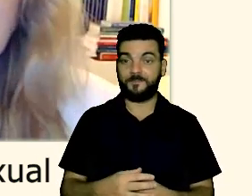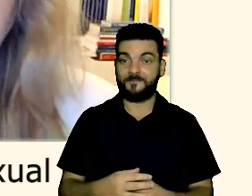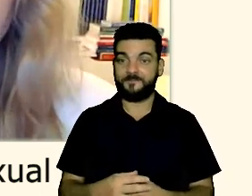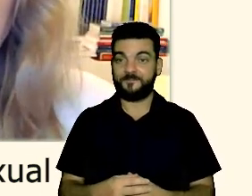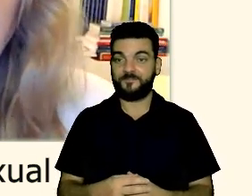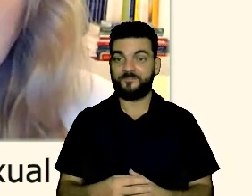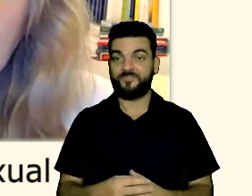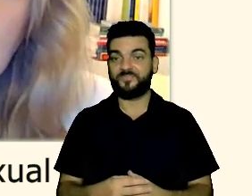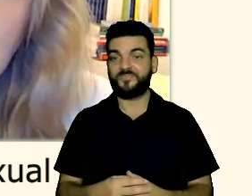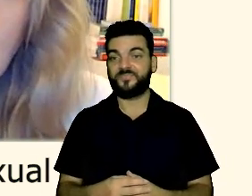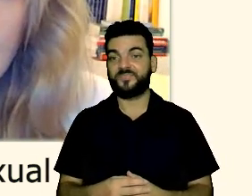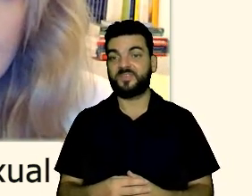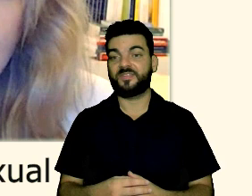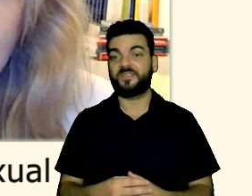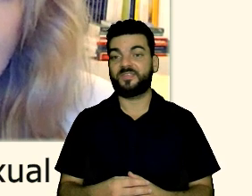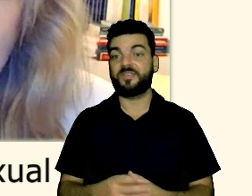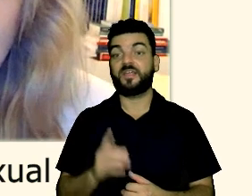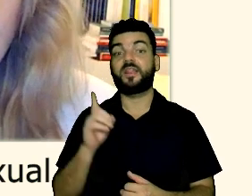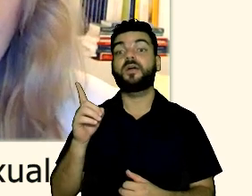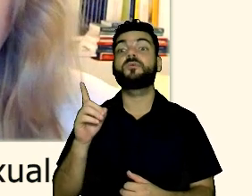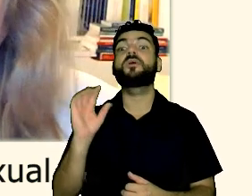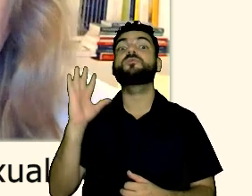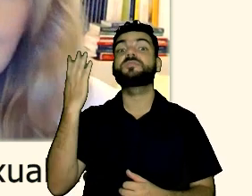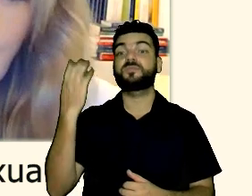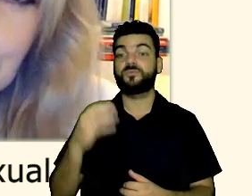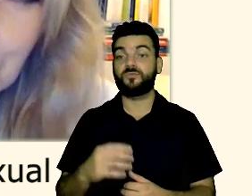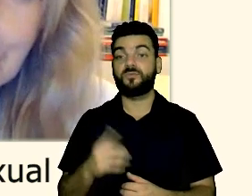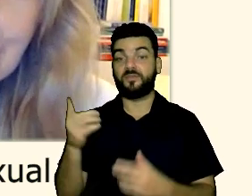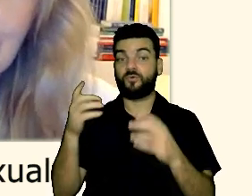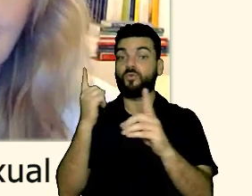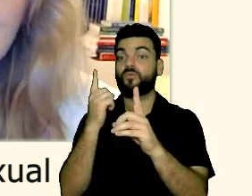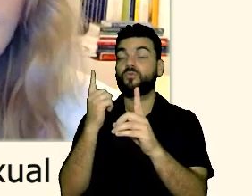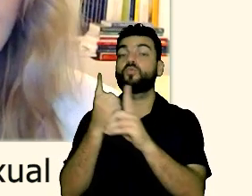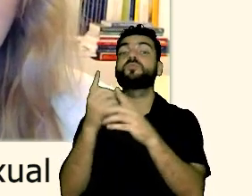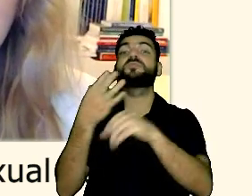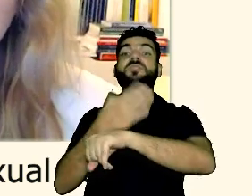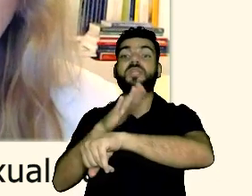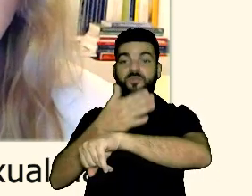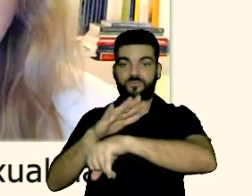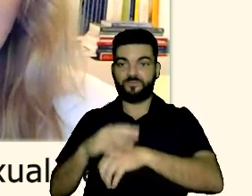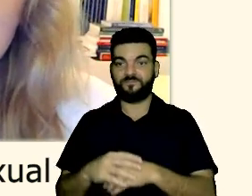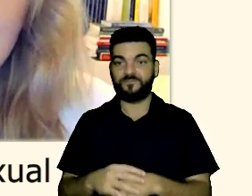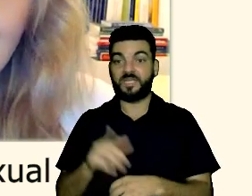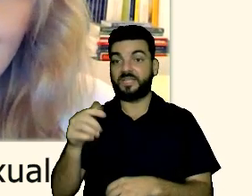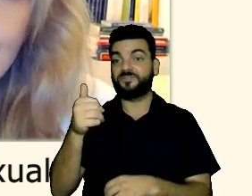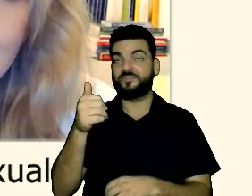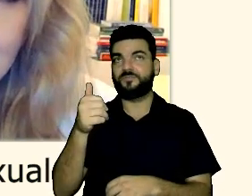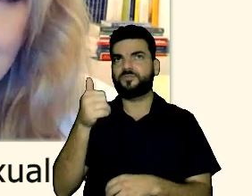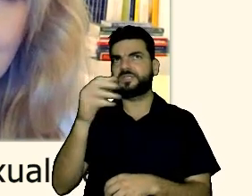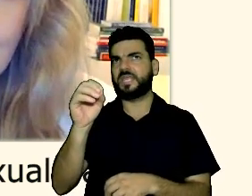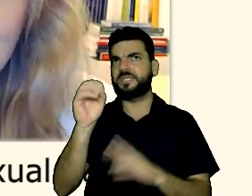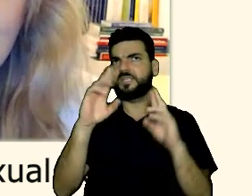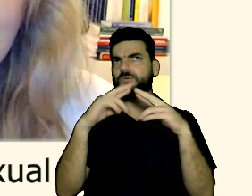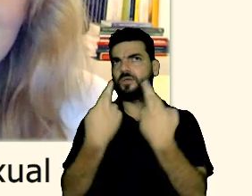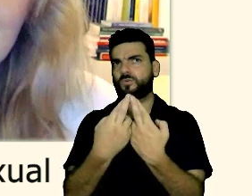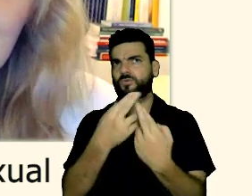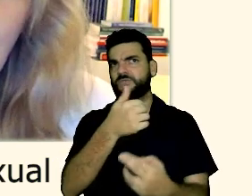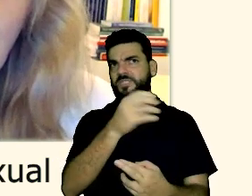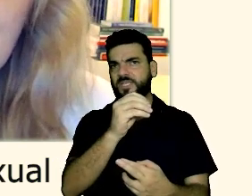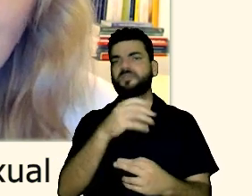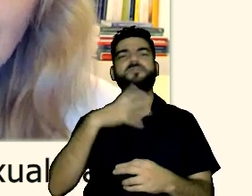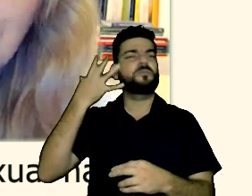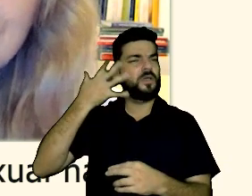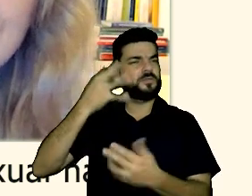tivemos recentemente no Tribunal Regional Eleitoral, interessante, doutora Thais, a senhora me dá a oportunidade de citar,